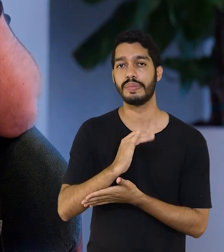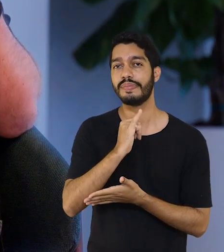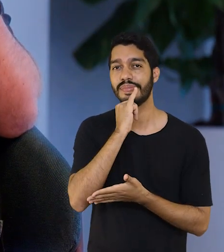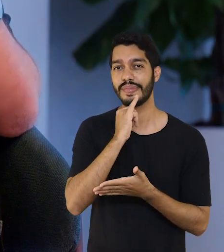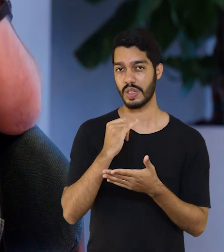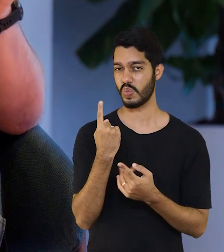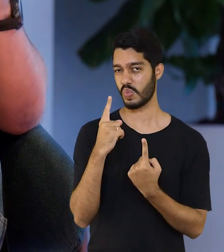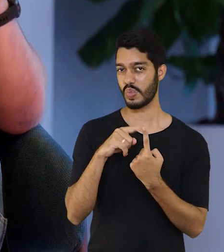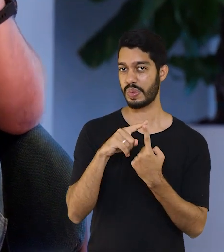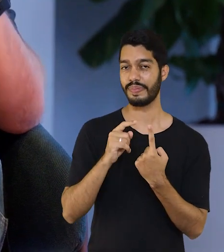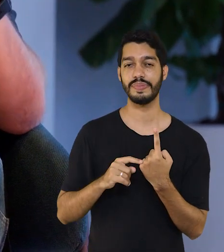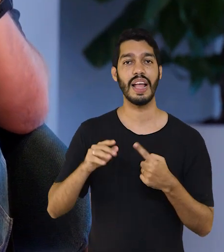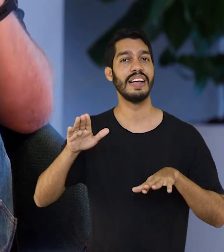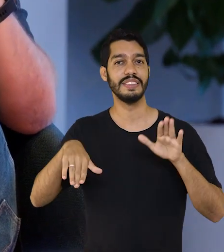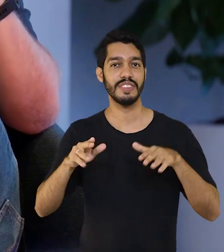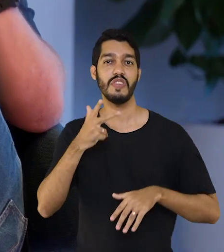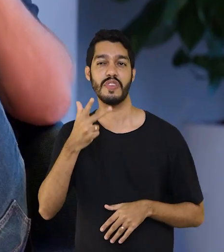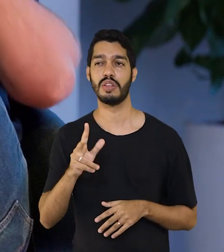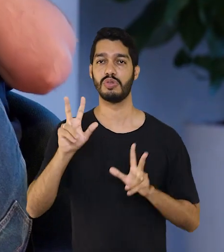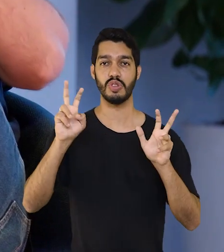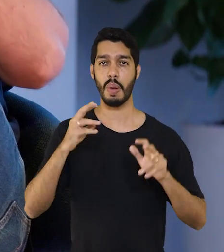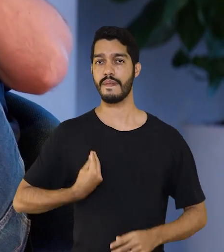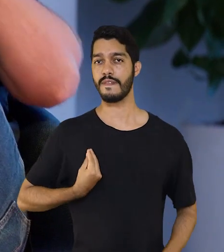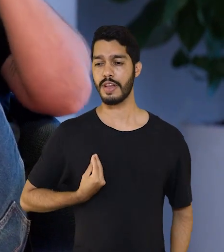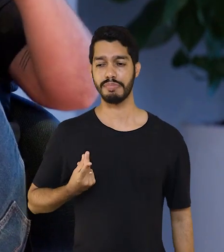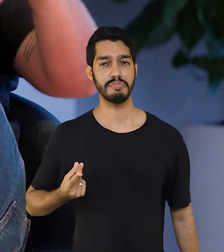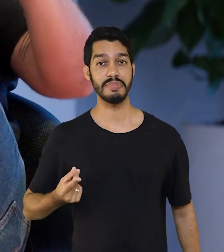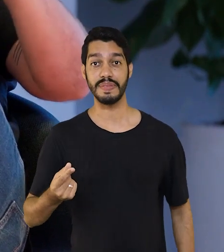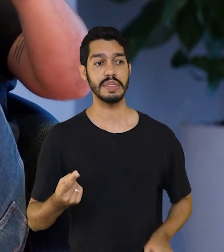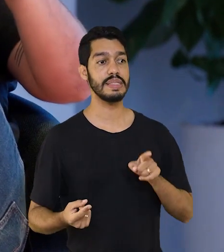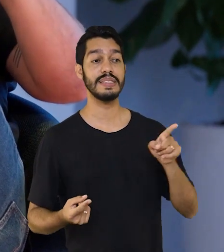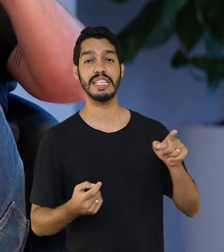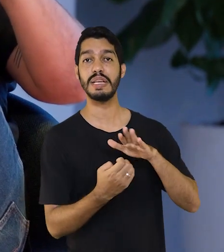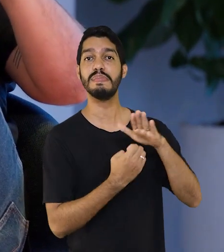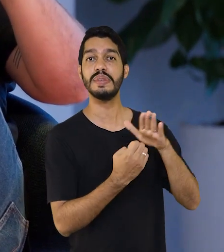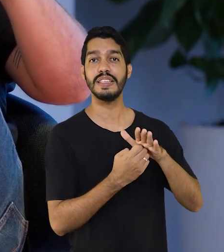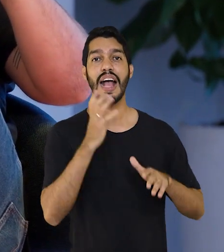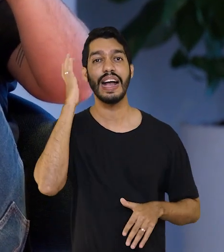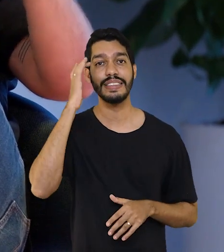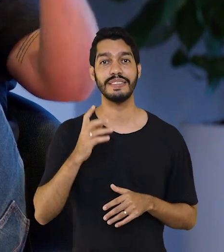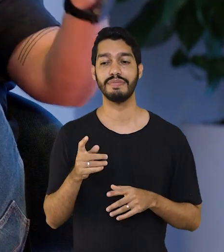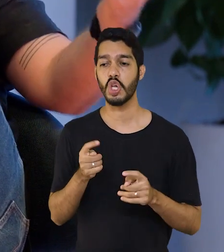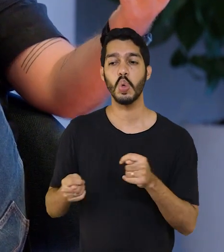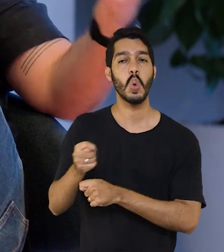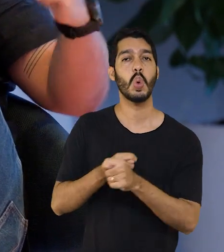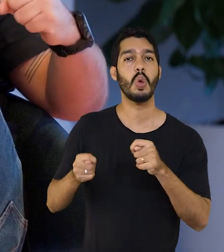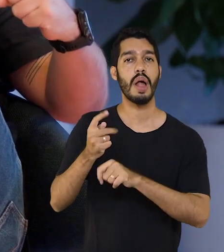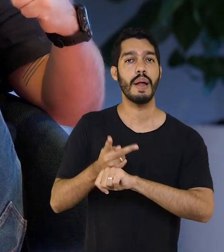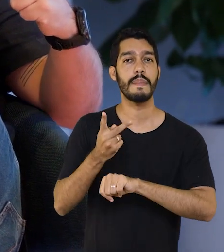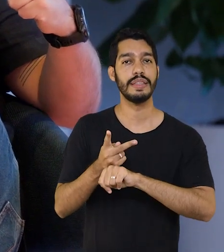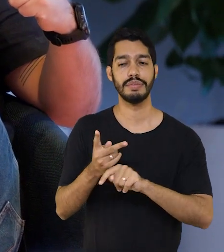comportamento das pessoas. O primeiro paradigma que é legal de quebrar é o seguinte: muitas vezes a gente fala de longevidade e as